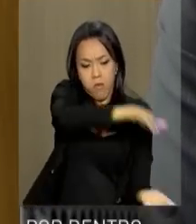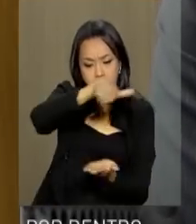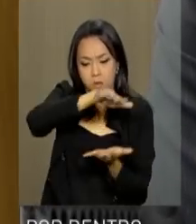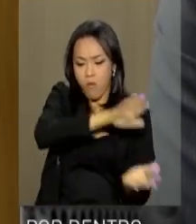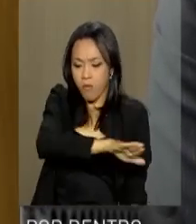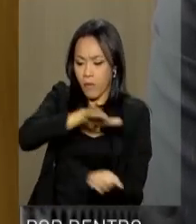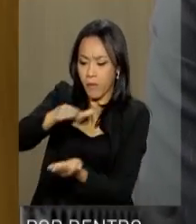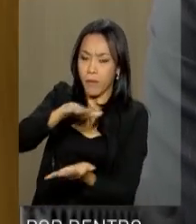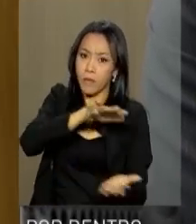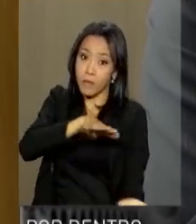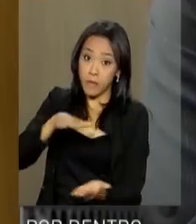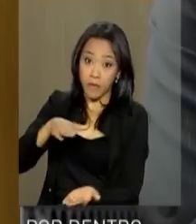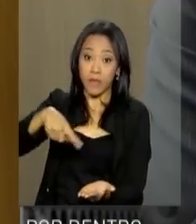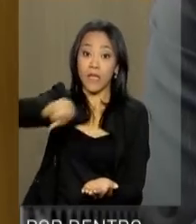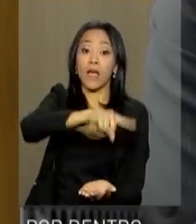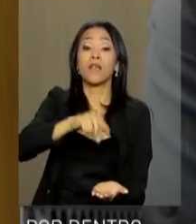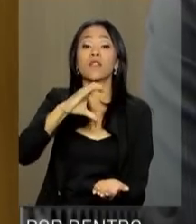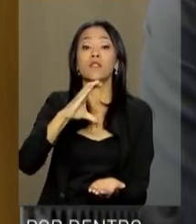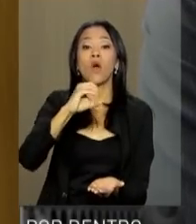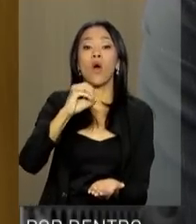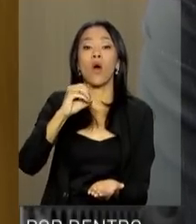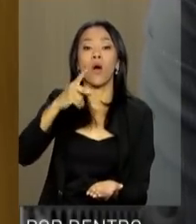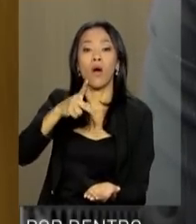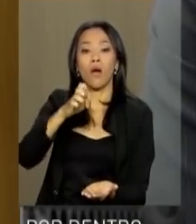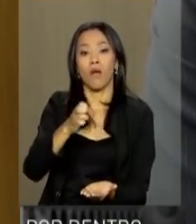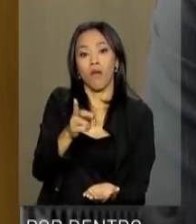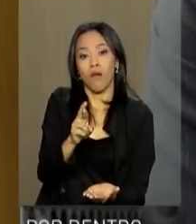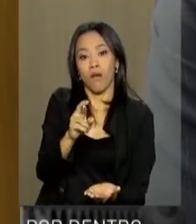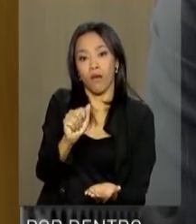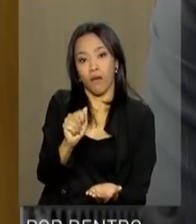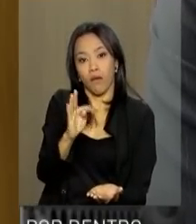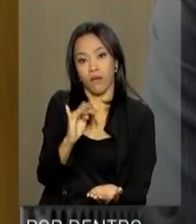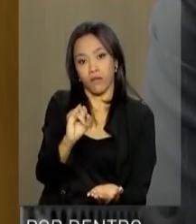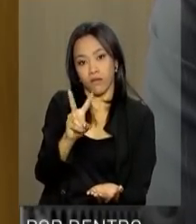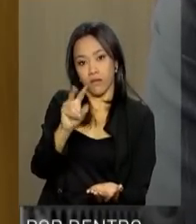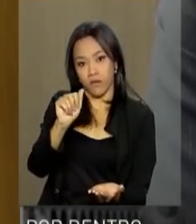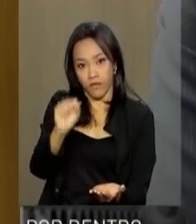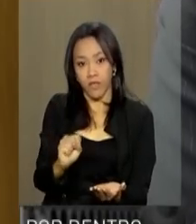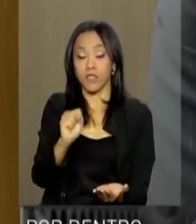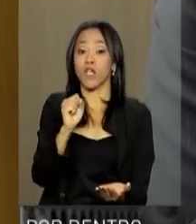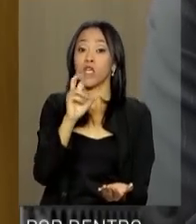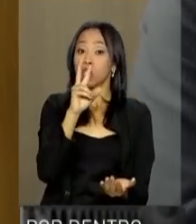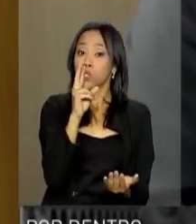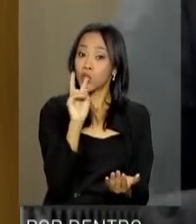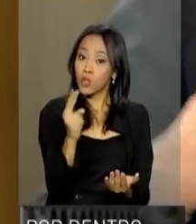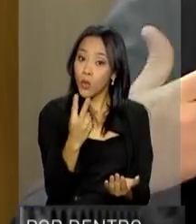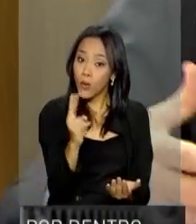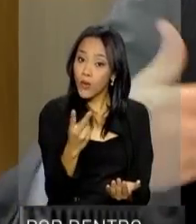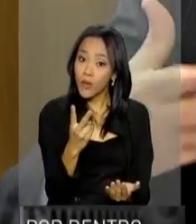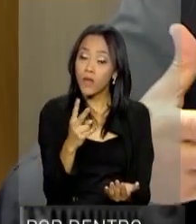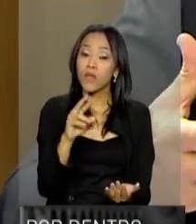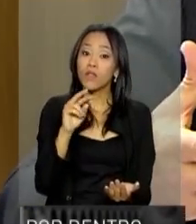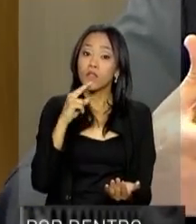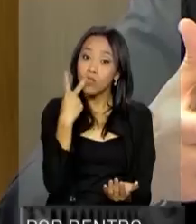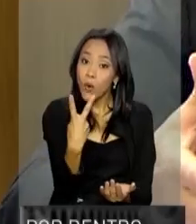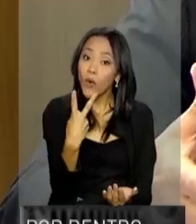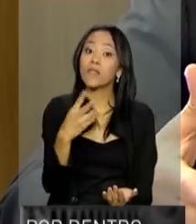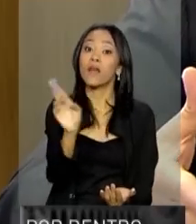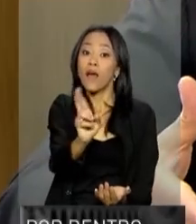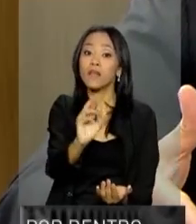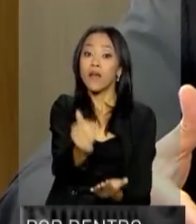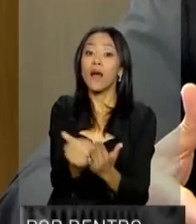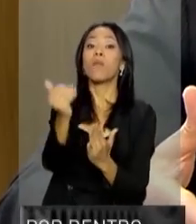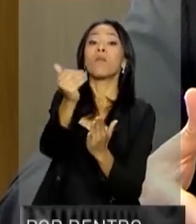agricultores familiares pra o dois reais a mais por quilo de de leite em pó para ajudar a assegurar